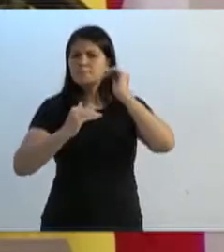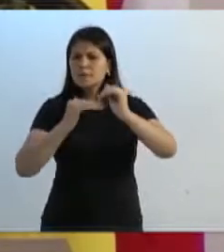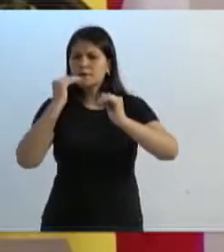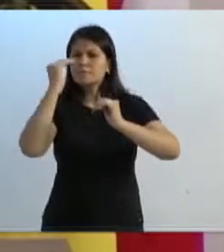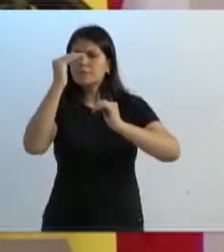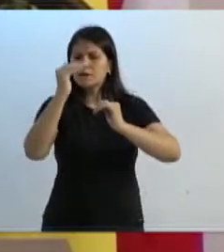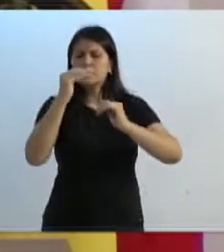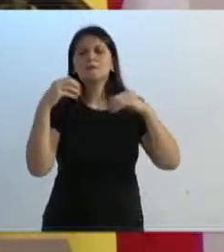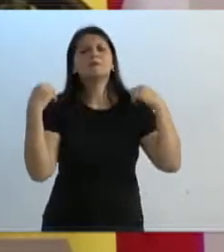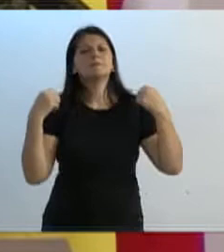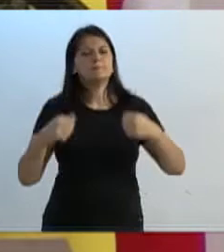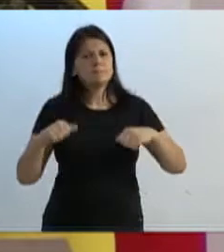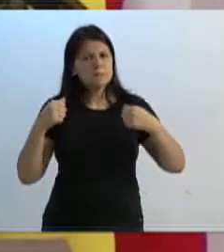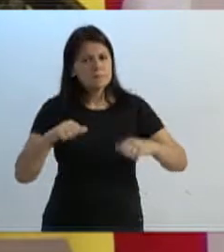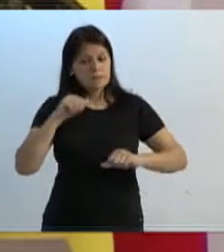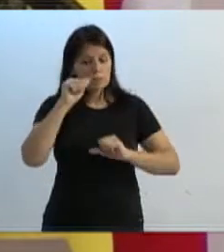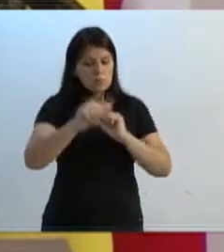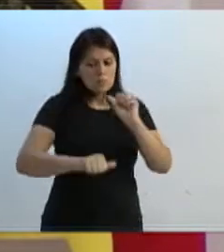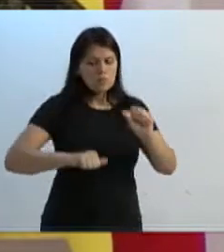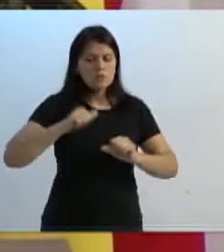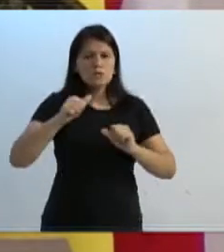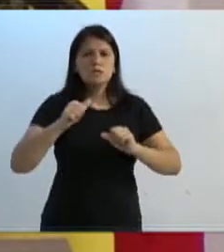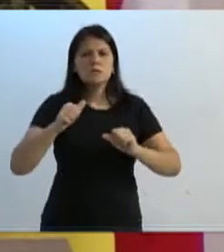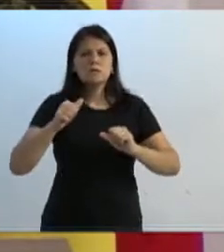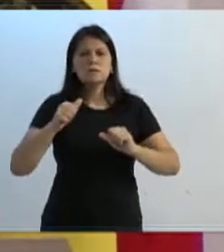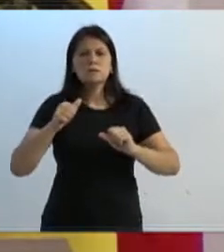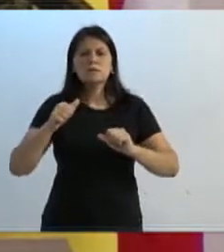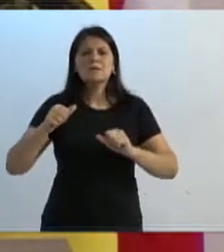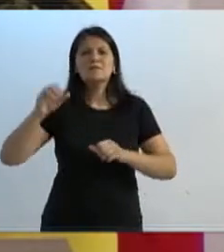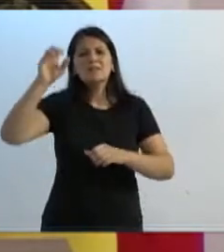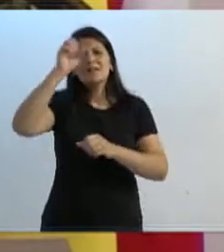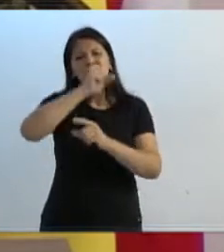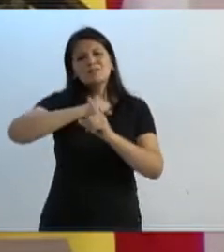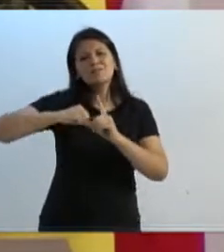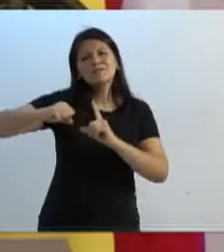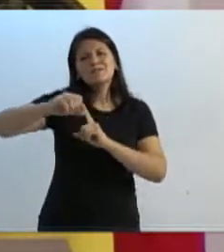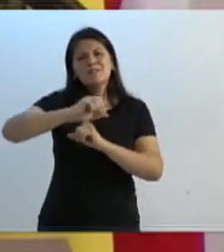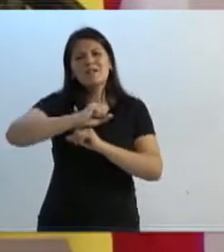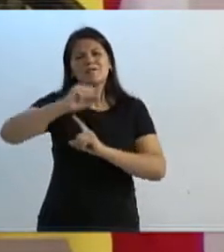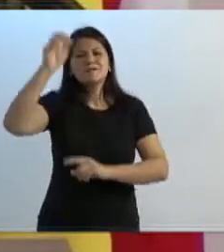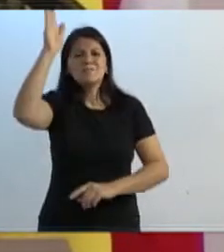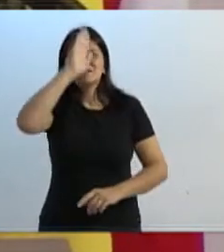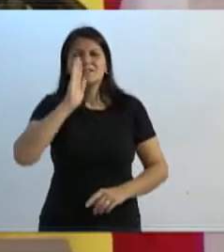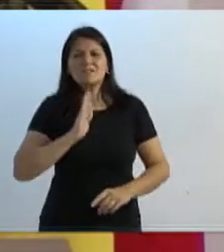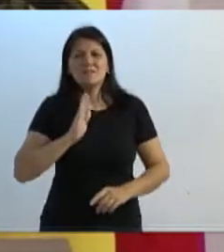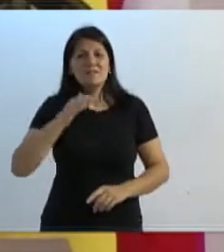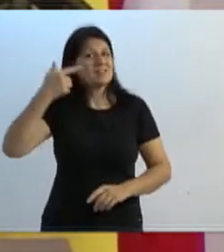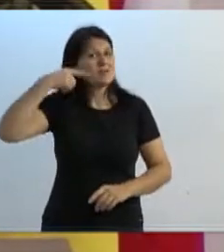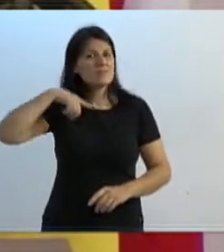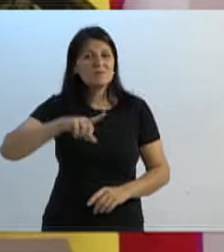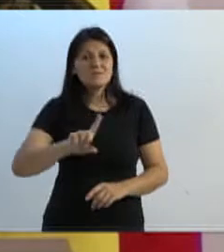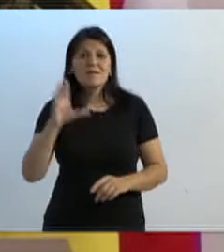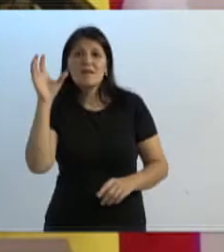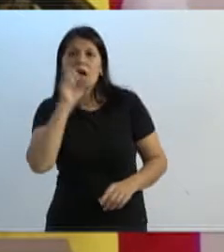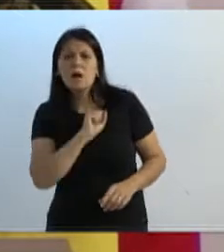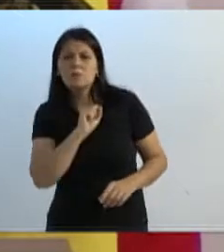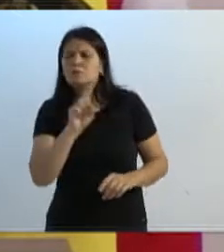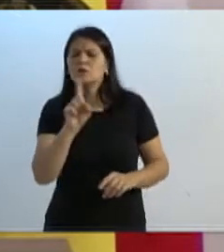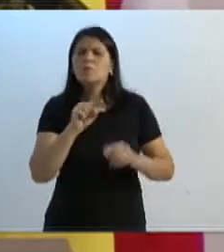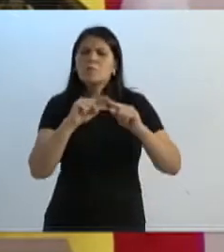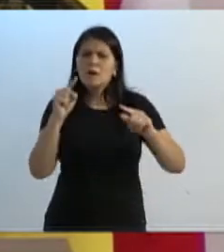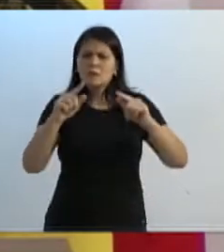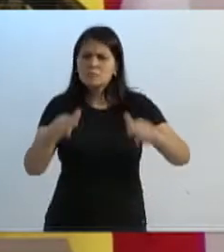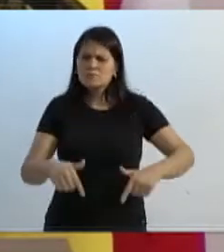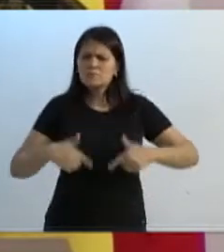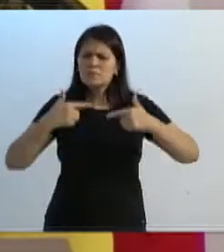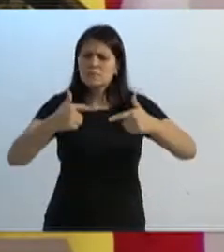precisa fazer uma transformação ética profunda na sociedade brasileira e não se faz isso da noite para o dia. Se faz com atos contínuos, se